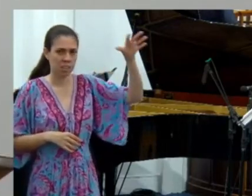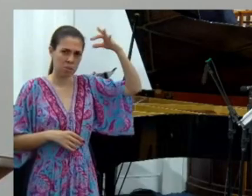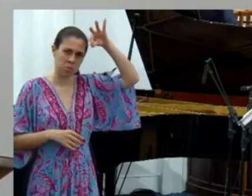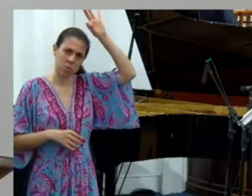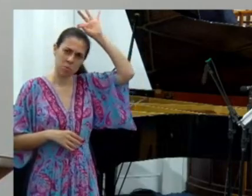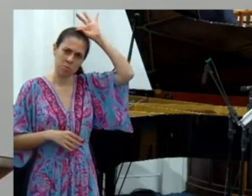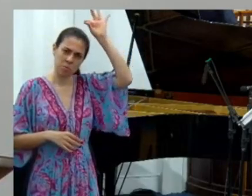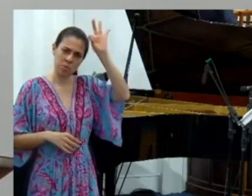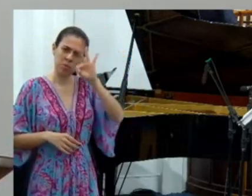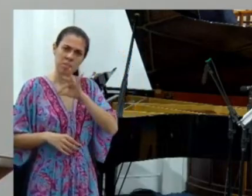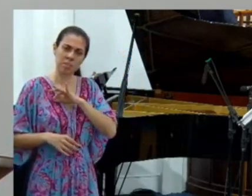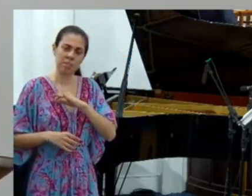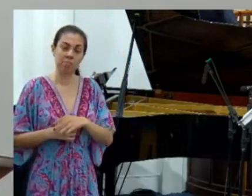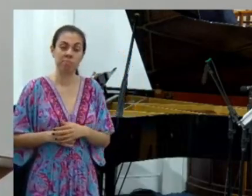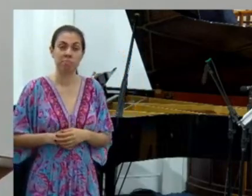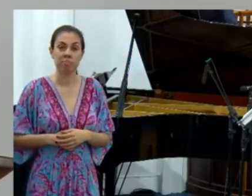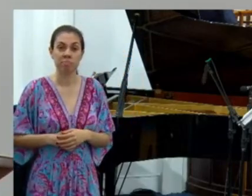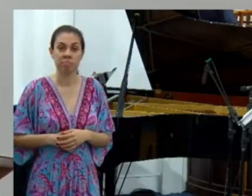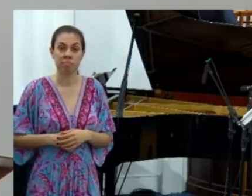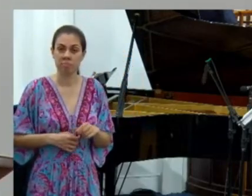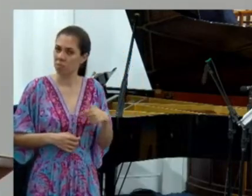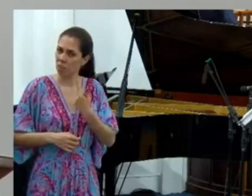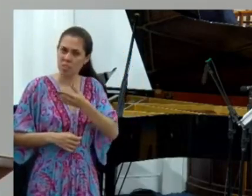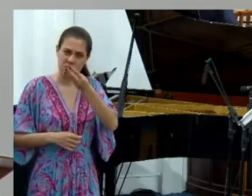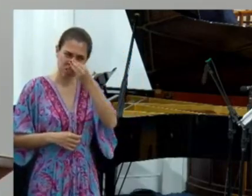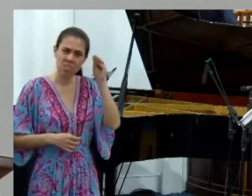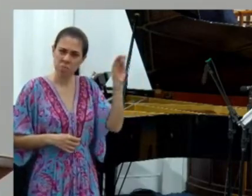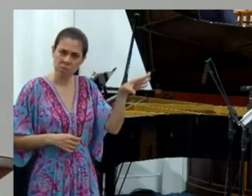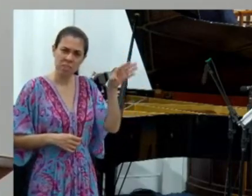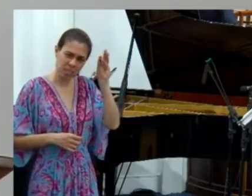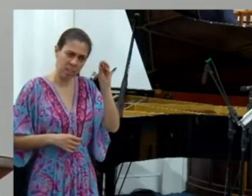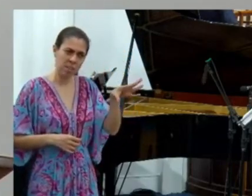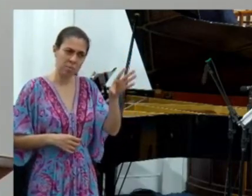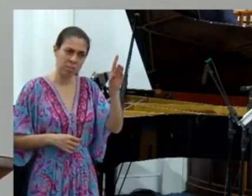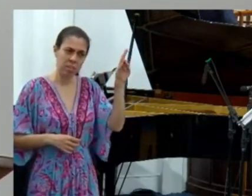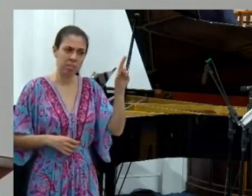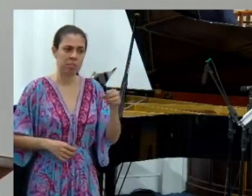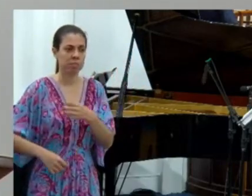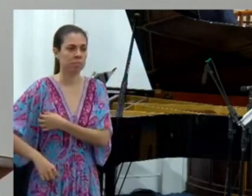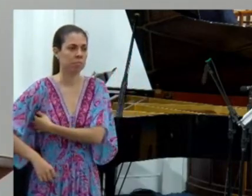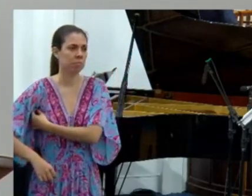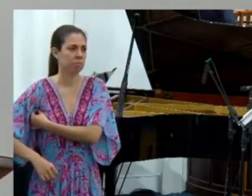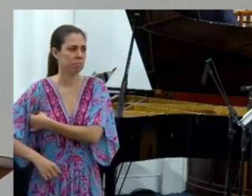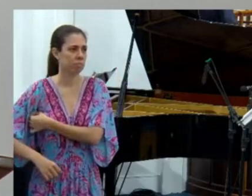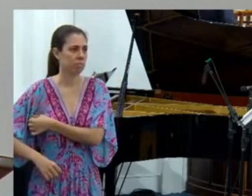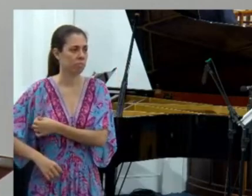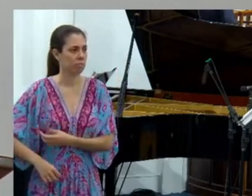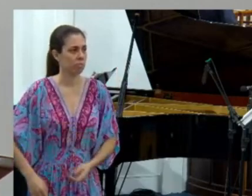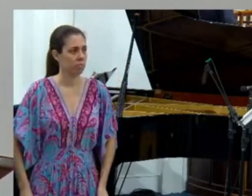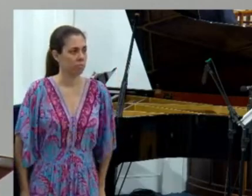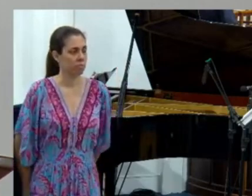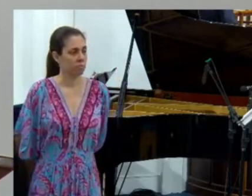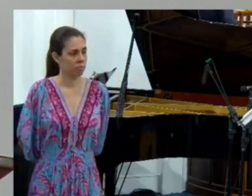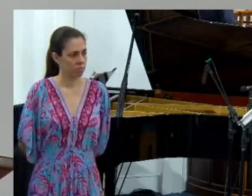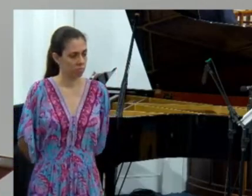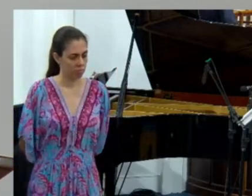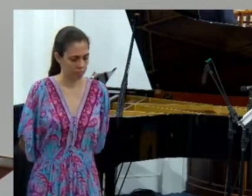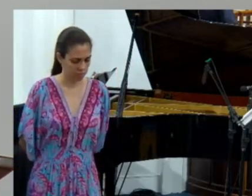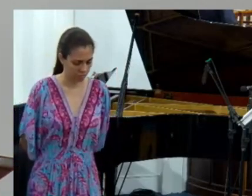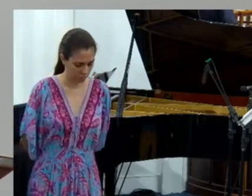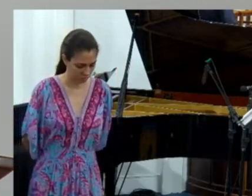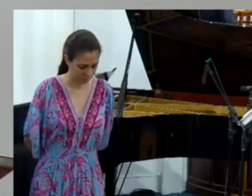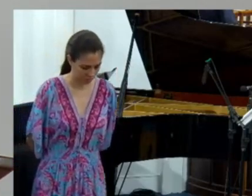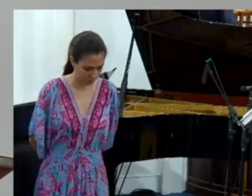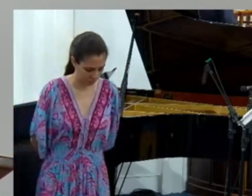nós, ignorando aquilo que Paulo fala em 1 Coríntios 6, que nós somos santuário do Espírito Santo de Deus?